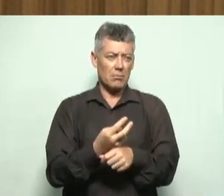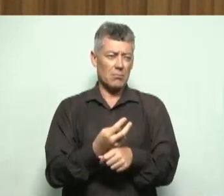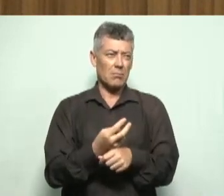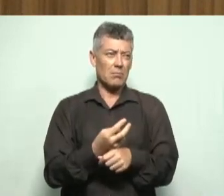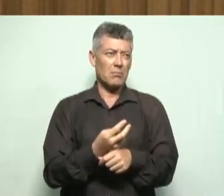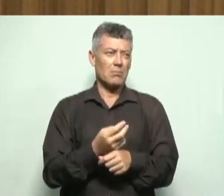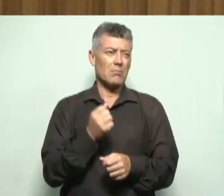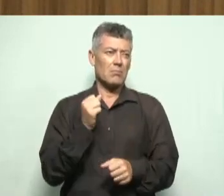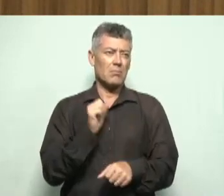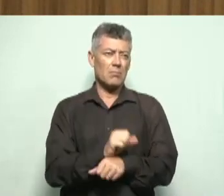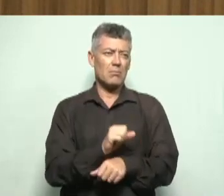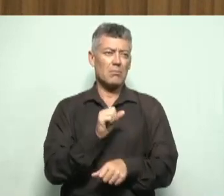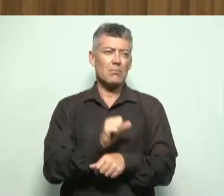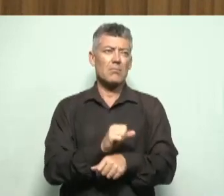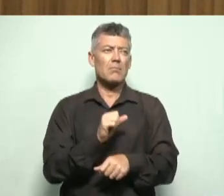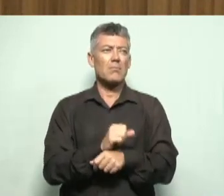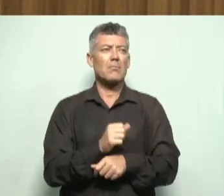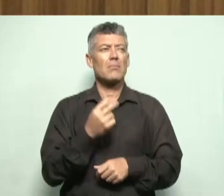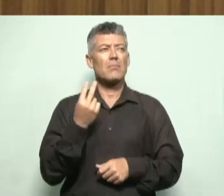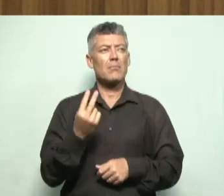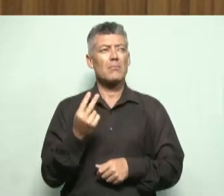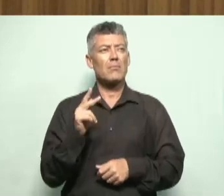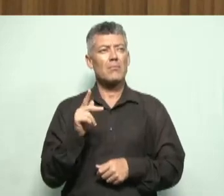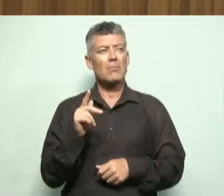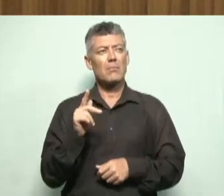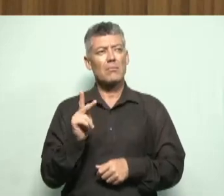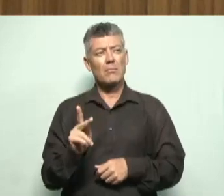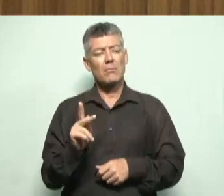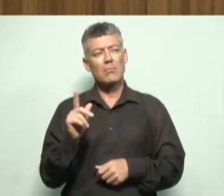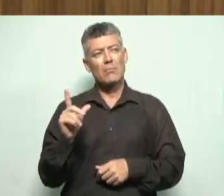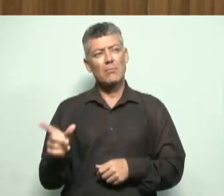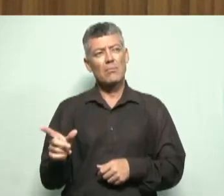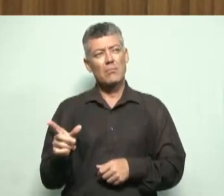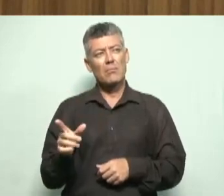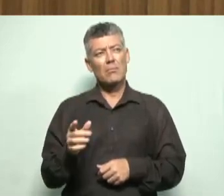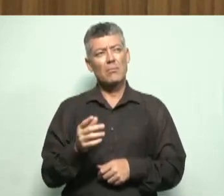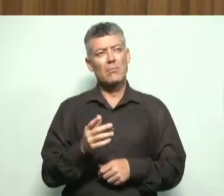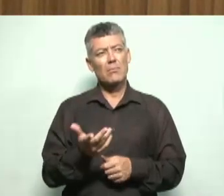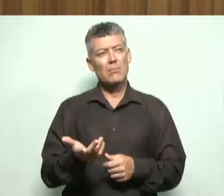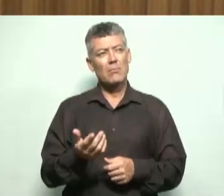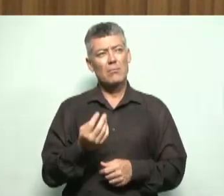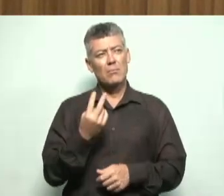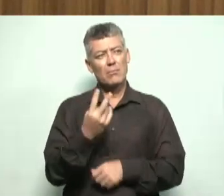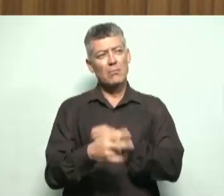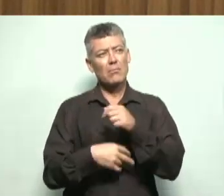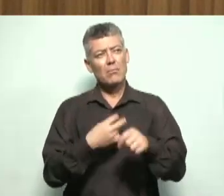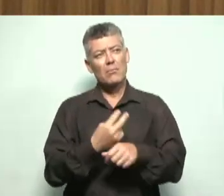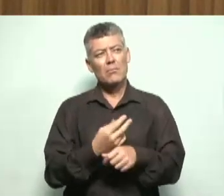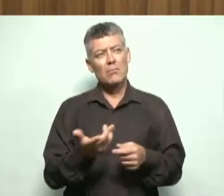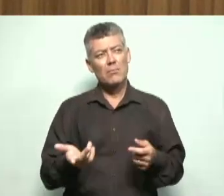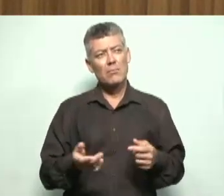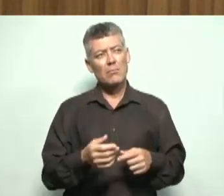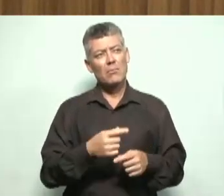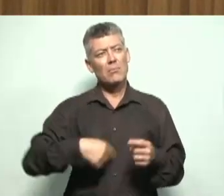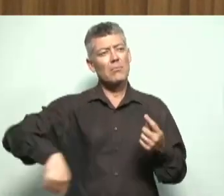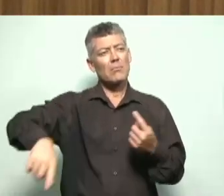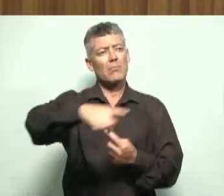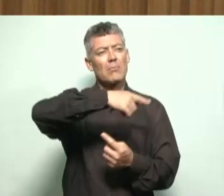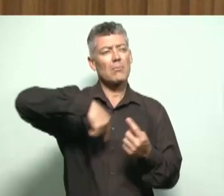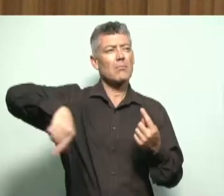Haroldo, 2 quilômetros de ciclovia, 2 quilômetros de ciclovia. Em 2 anos dava para ter feito ciclovia em Natal